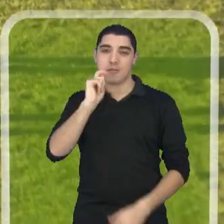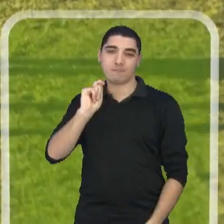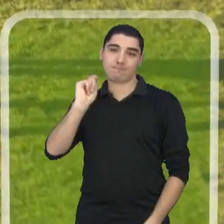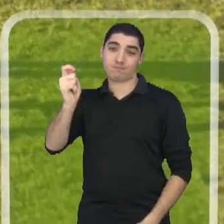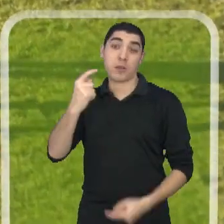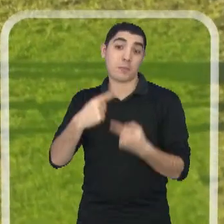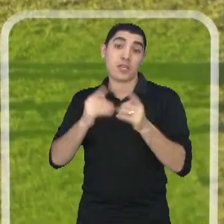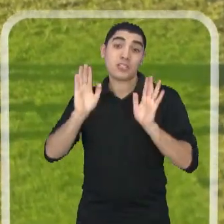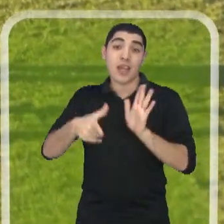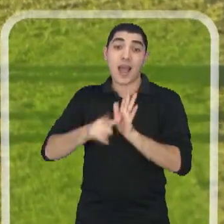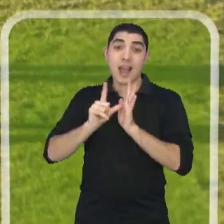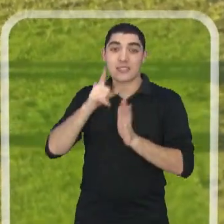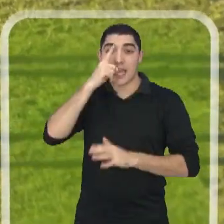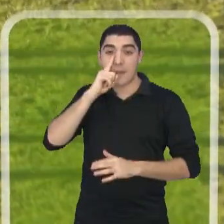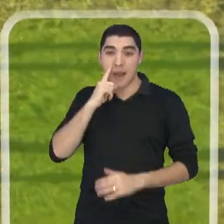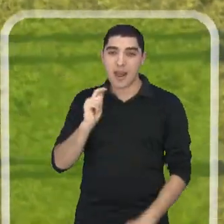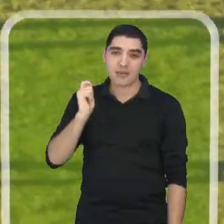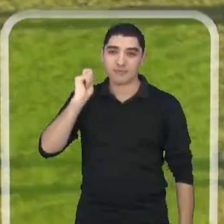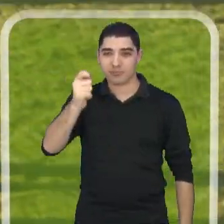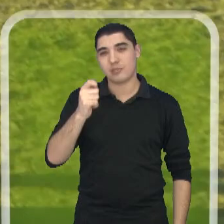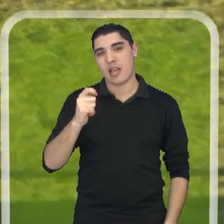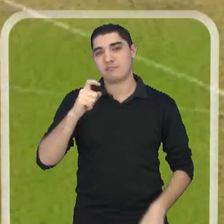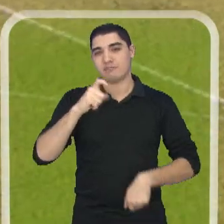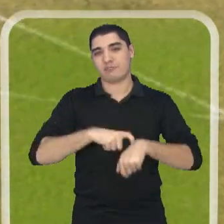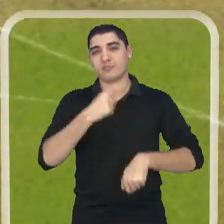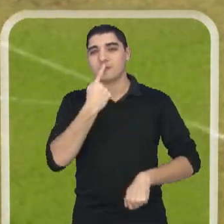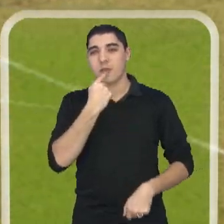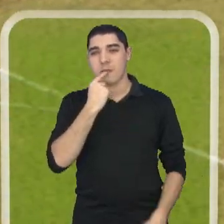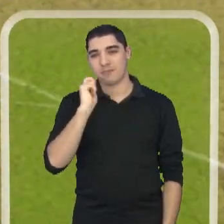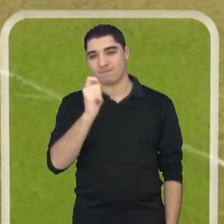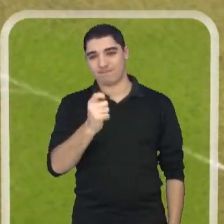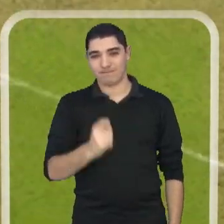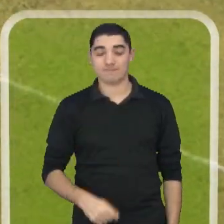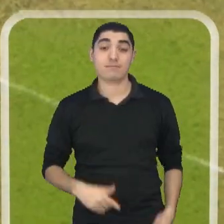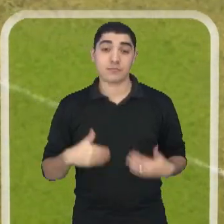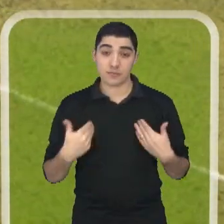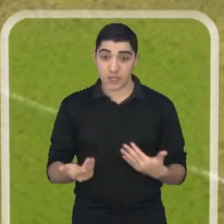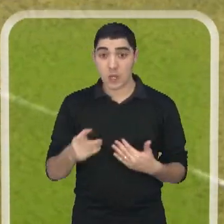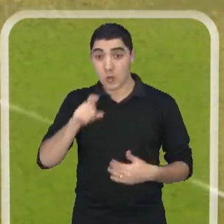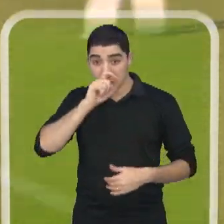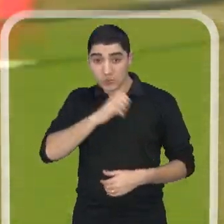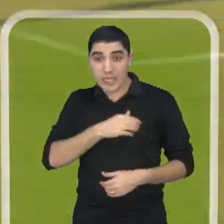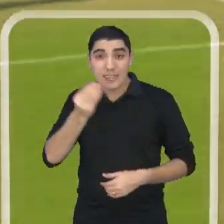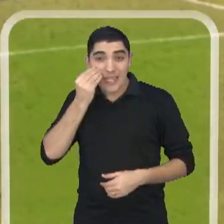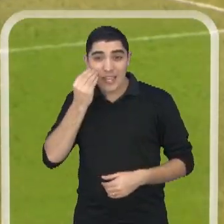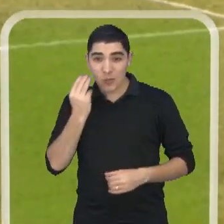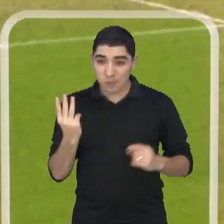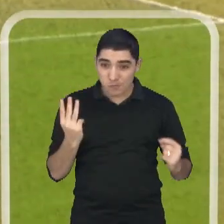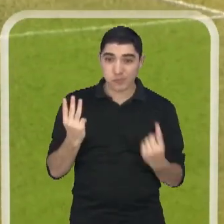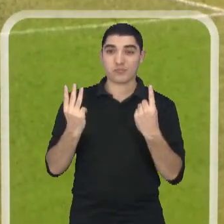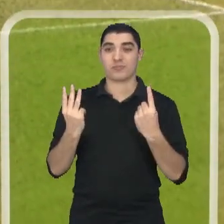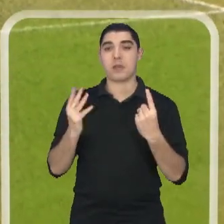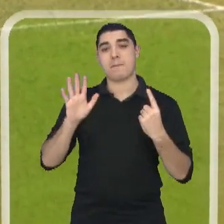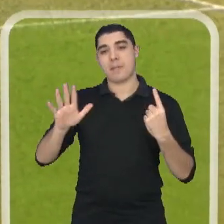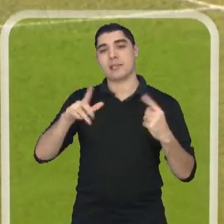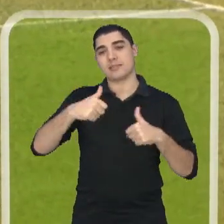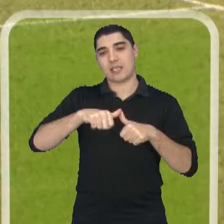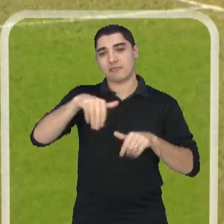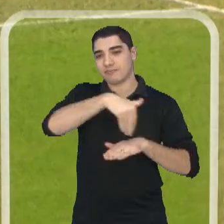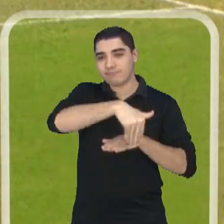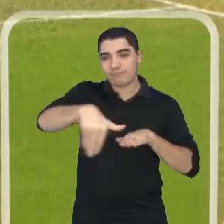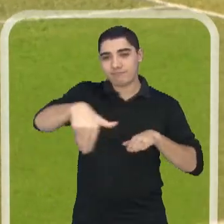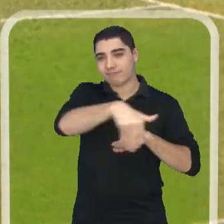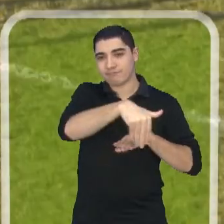cartão amarelo, acabou recebendo o vermelho. O São José chegou a fazer o de honra, mas o bandeirinha marcou impedimento do